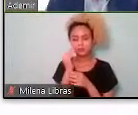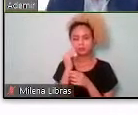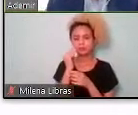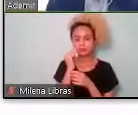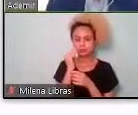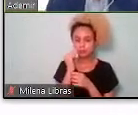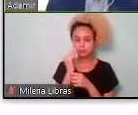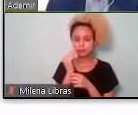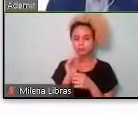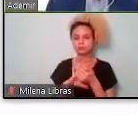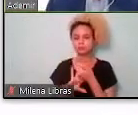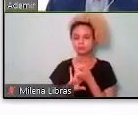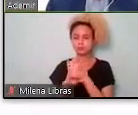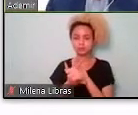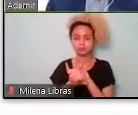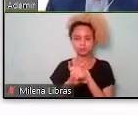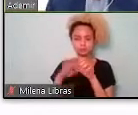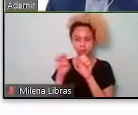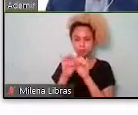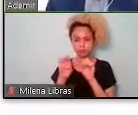e segurança de toda a estrutura.